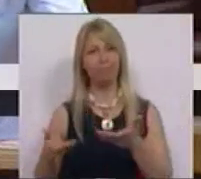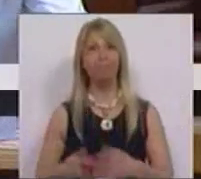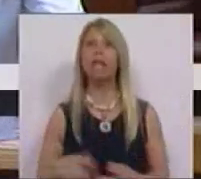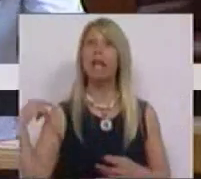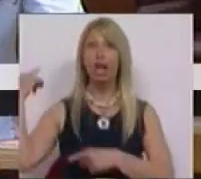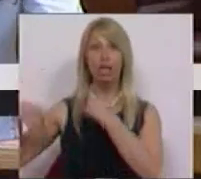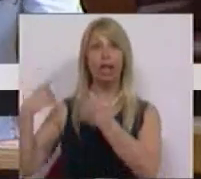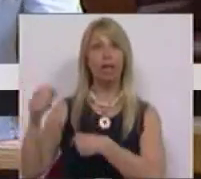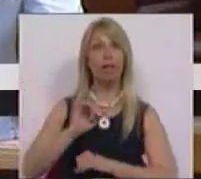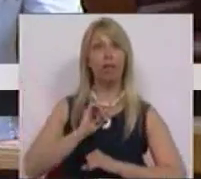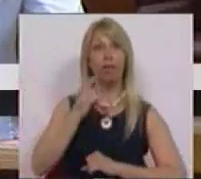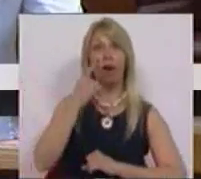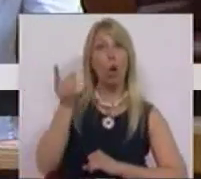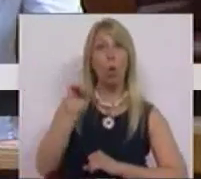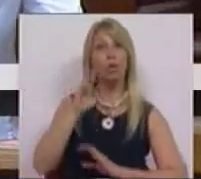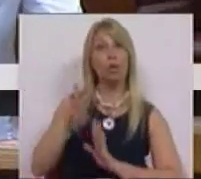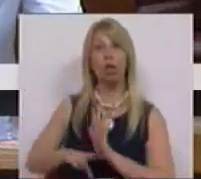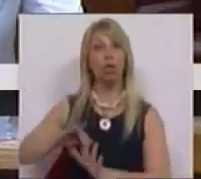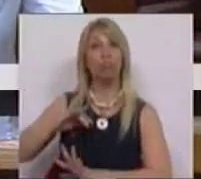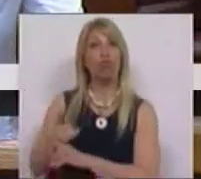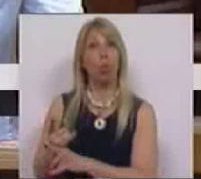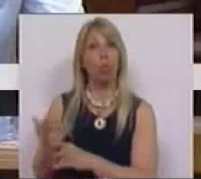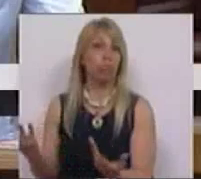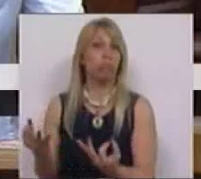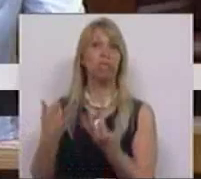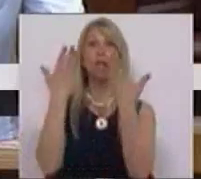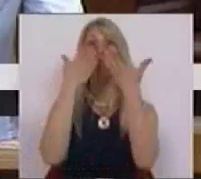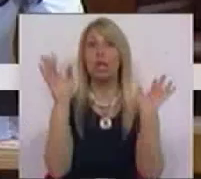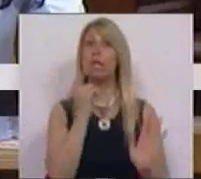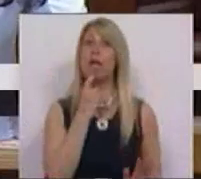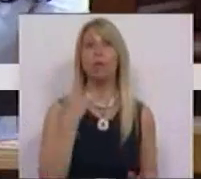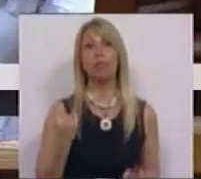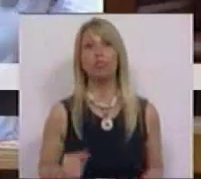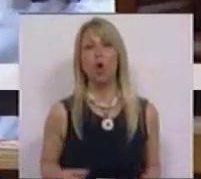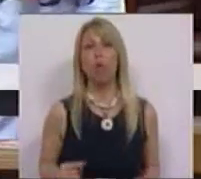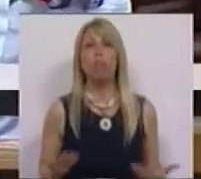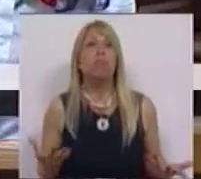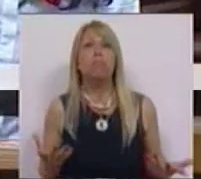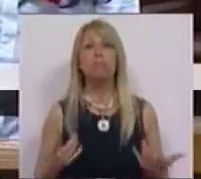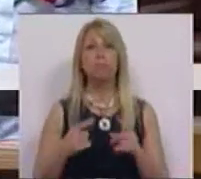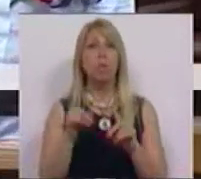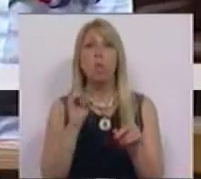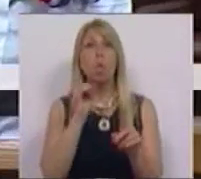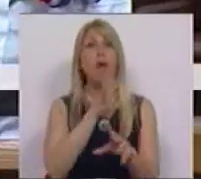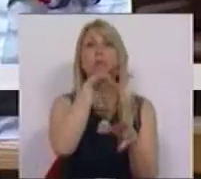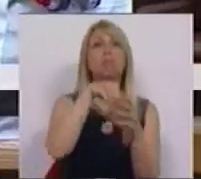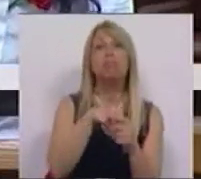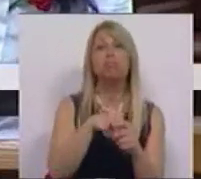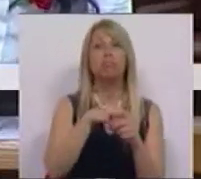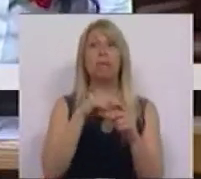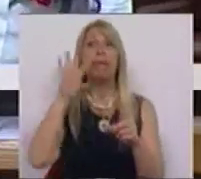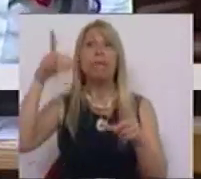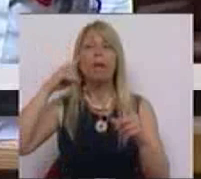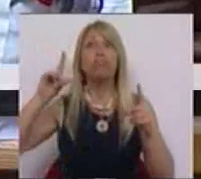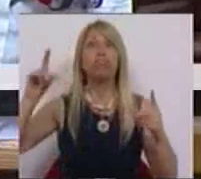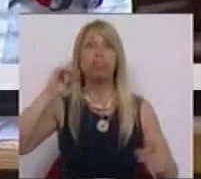minha geração não conheceu outro regime que não a democracia de Abril. Não habitámos esse não tão longínquo país de uma ditadura